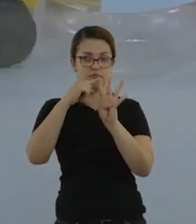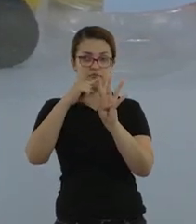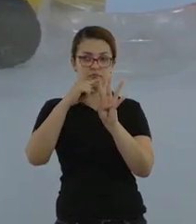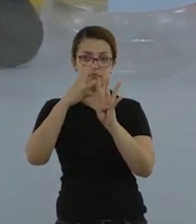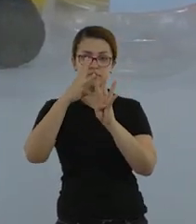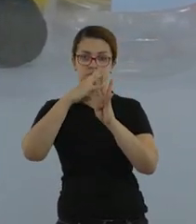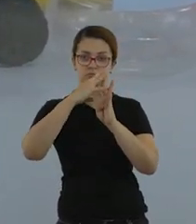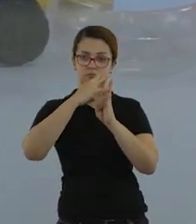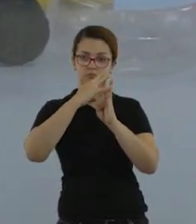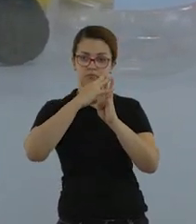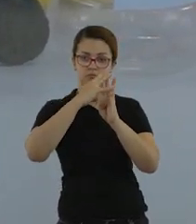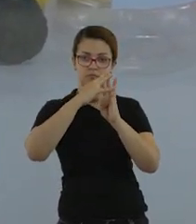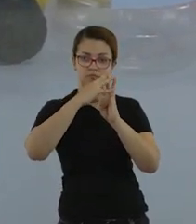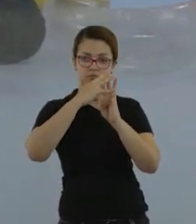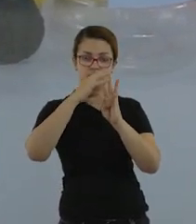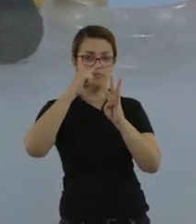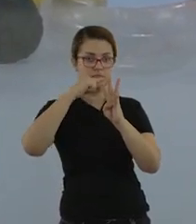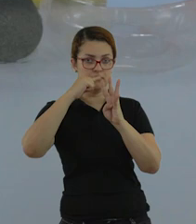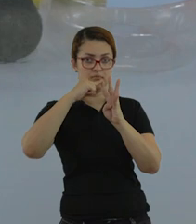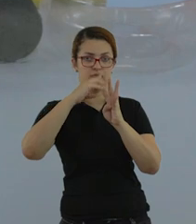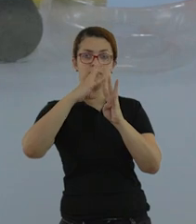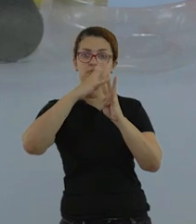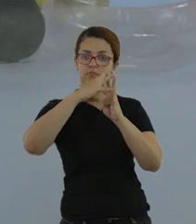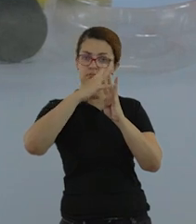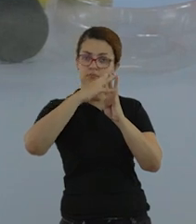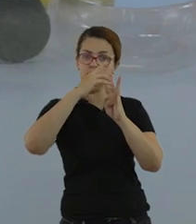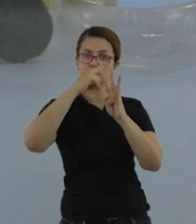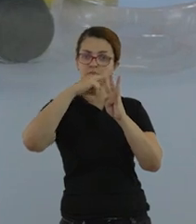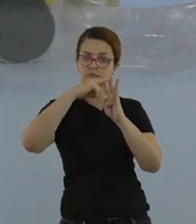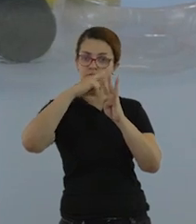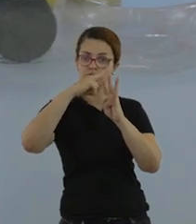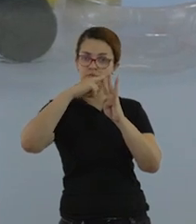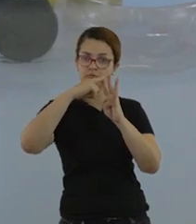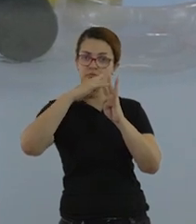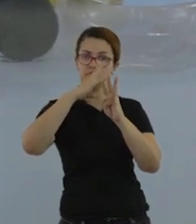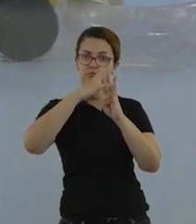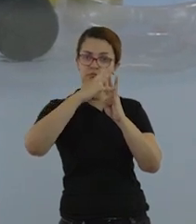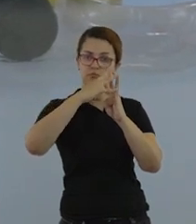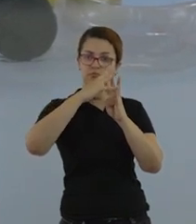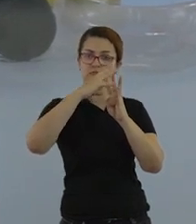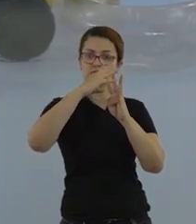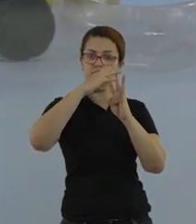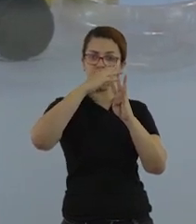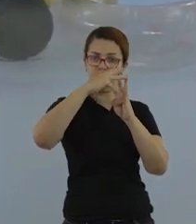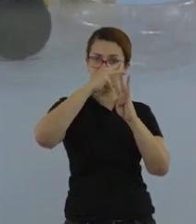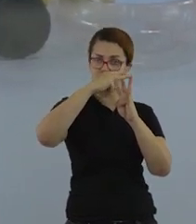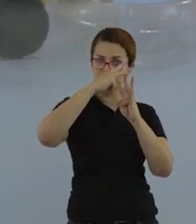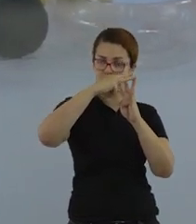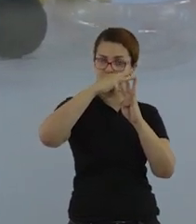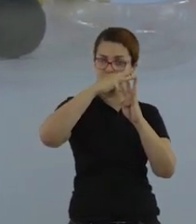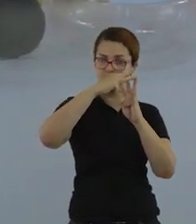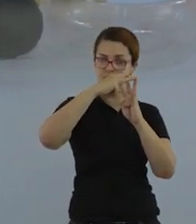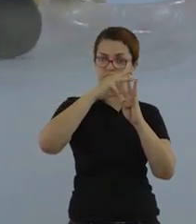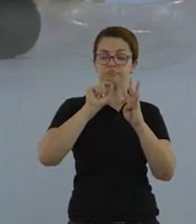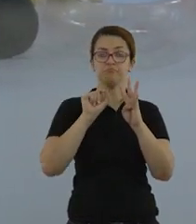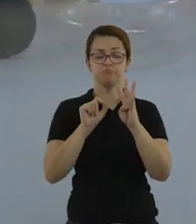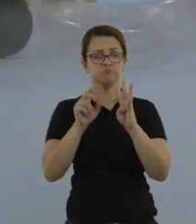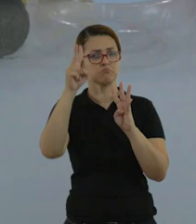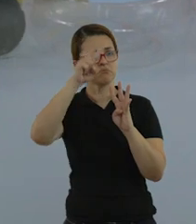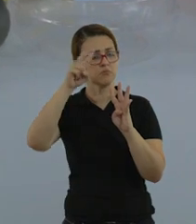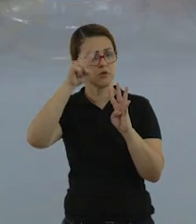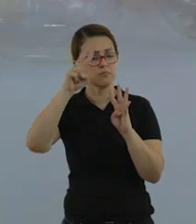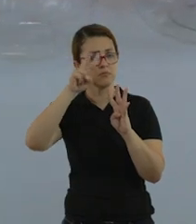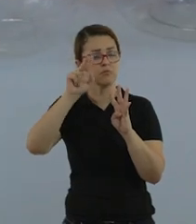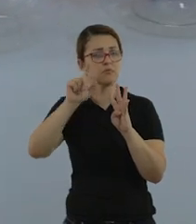gente vem para a quinta ordem, que é a dezena de milhar. E a sexta ordem, que é a centena de milhar. Deu para lembrar